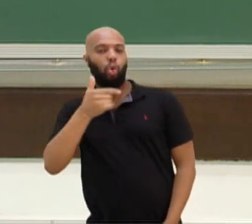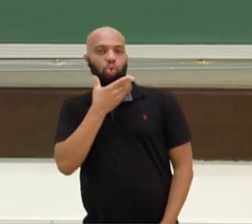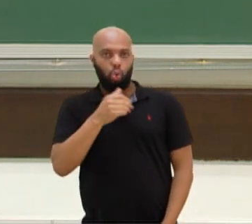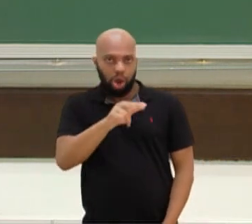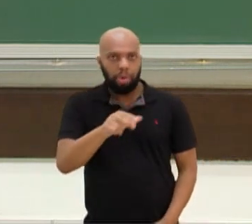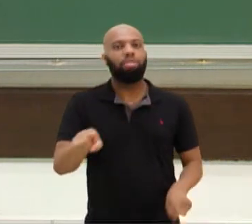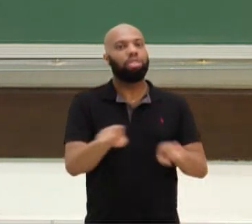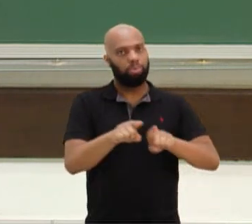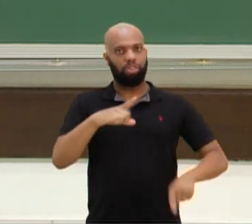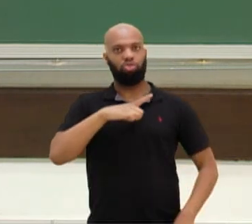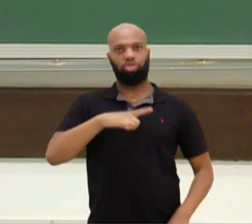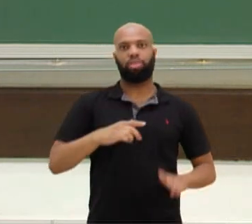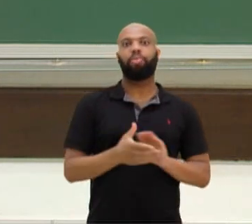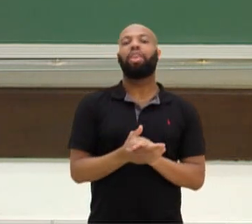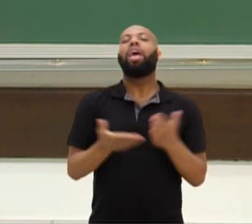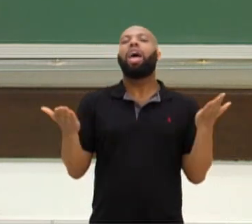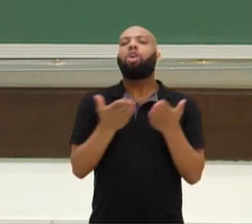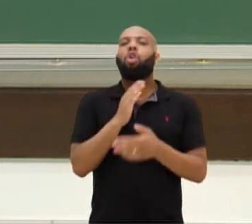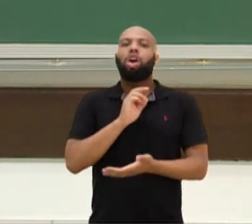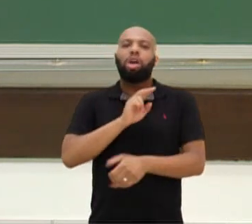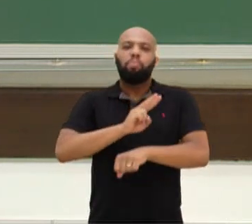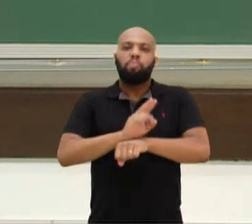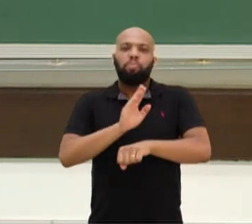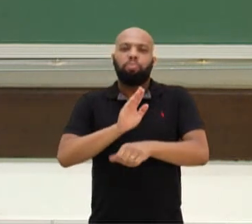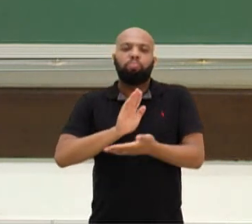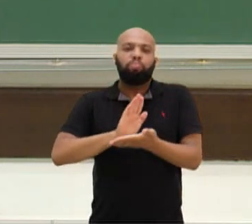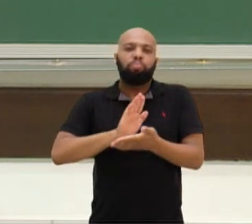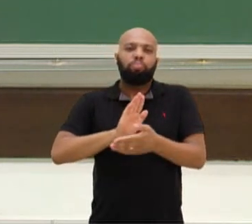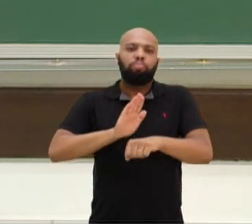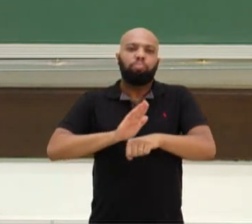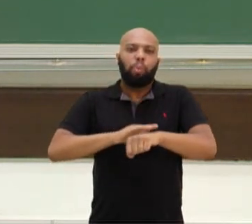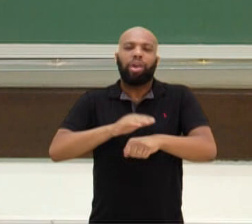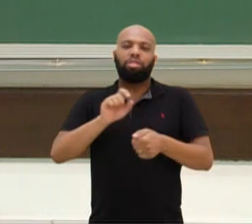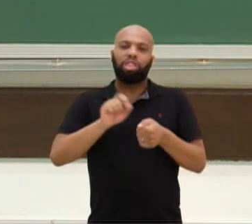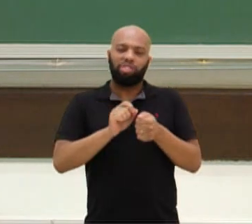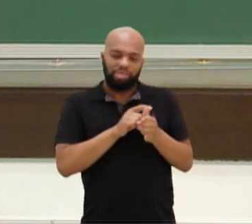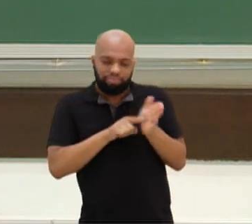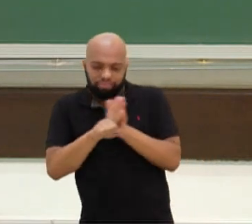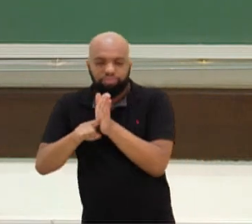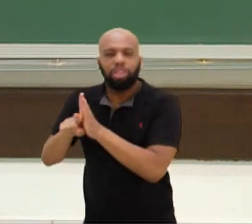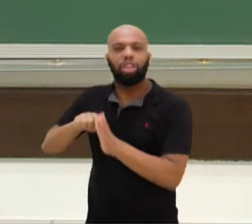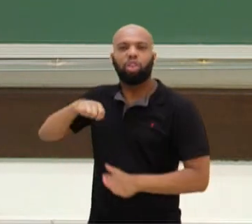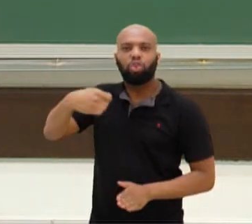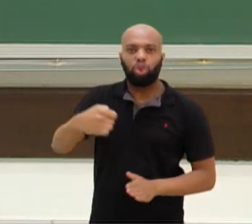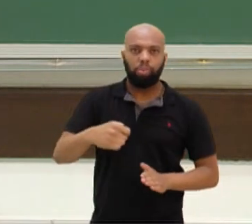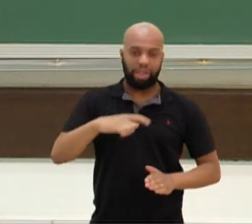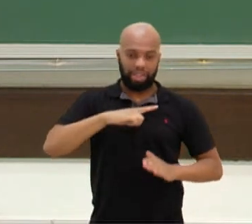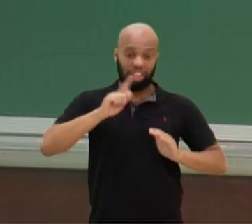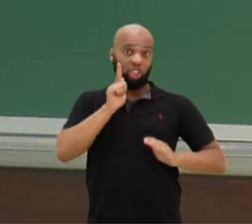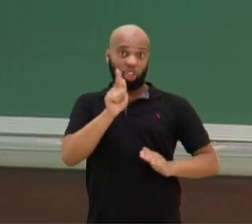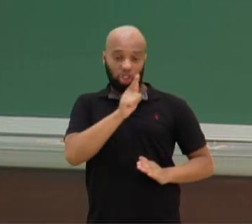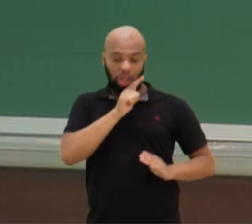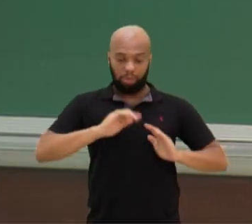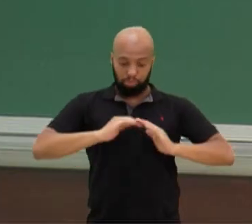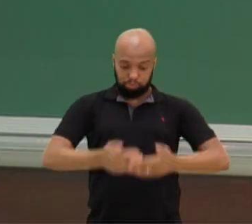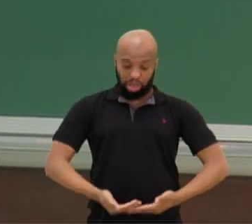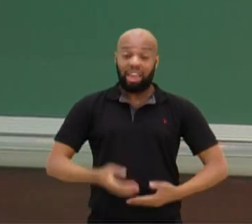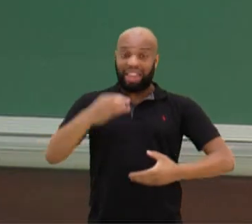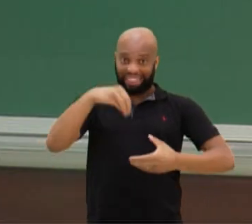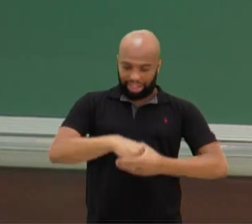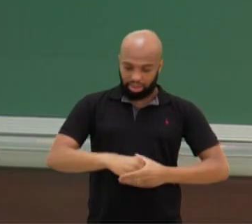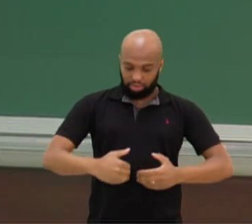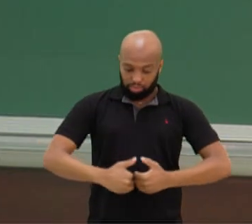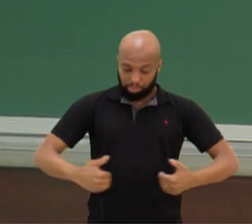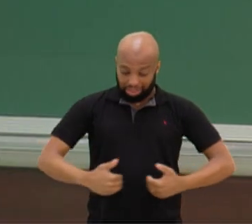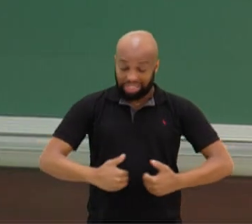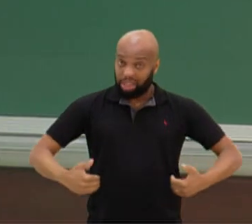os gêmeos dizigóticos, foi diferente. Um dos irmãos tinha, o outro não tinha. Então, dos 7 pares